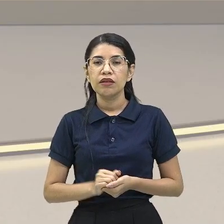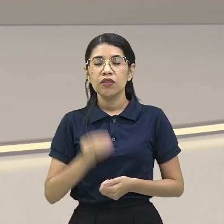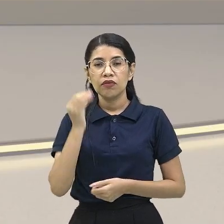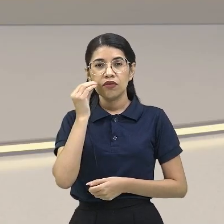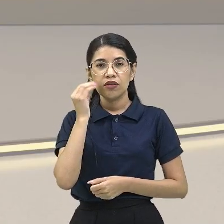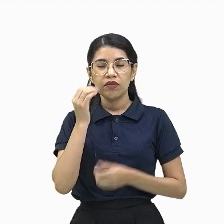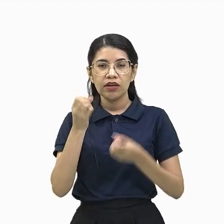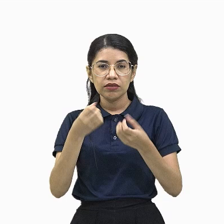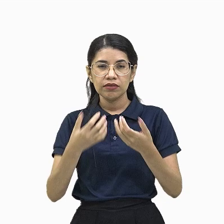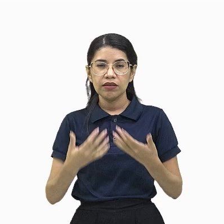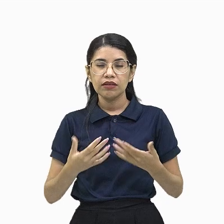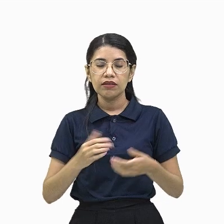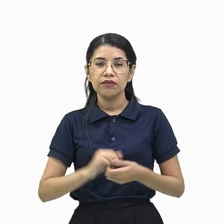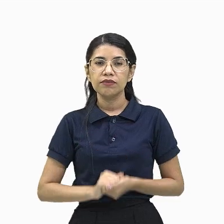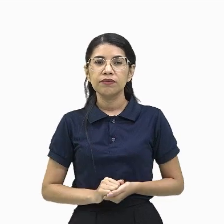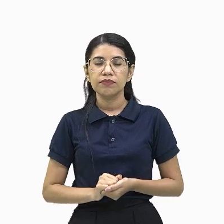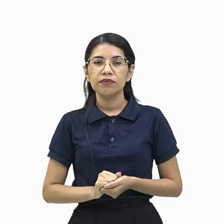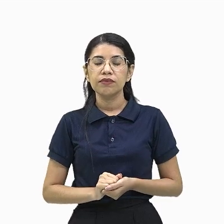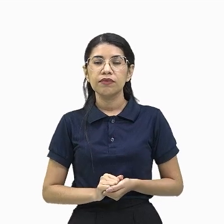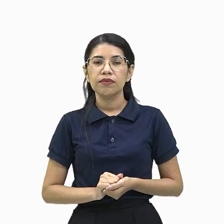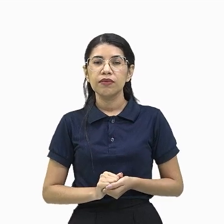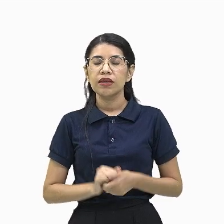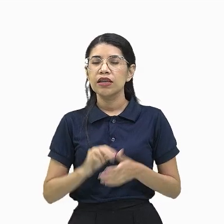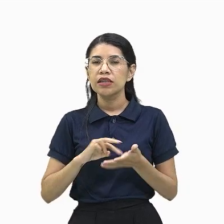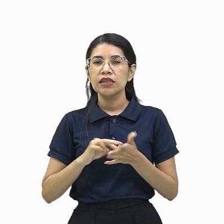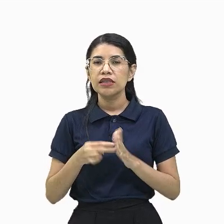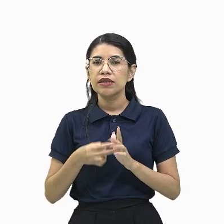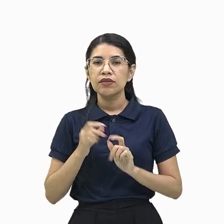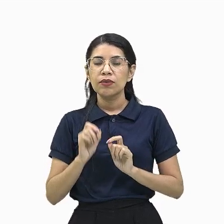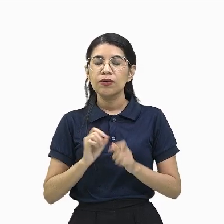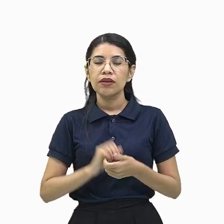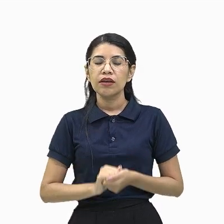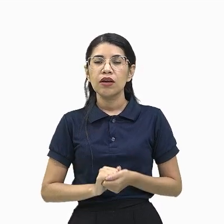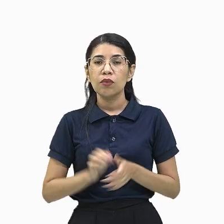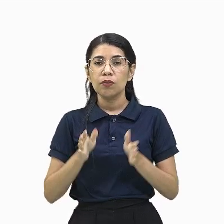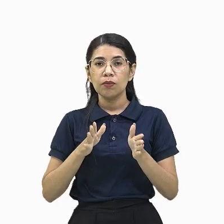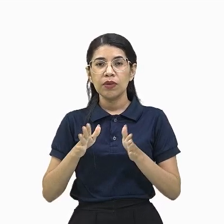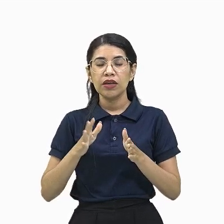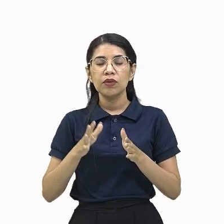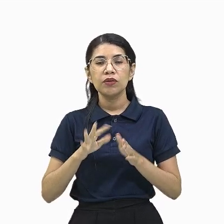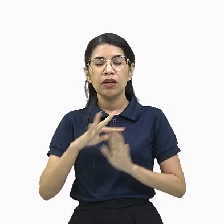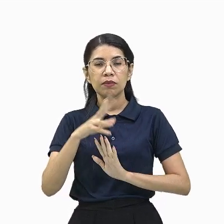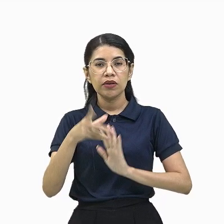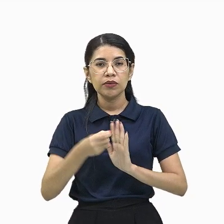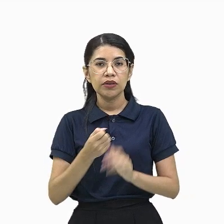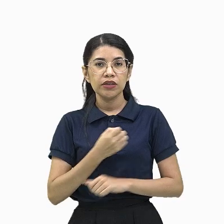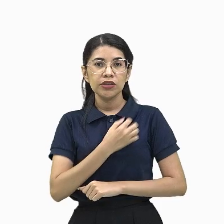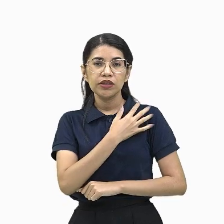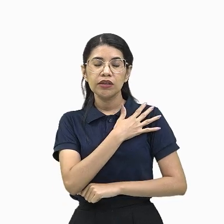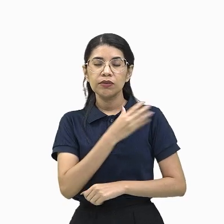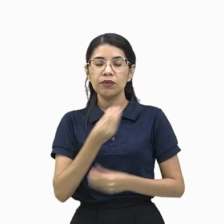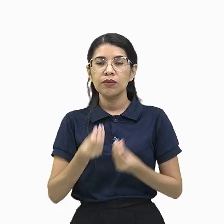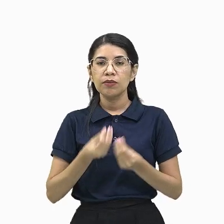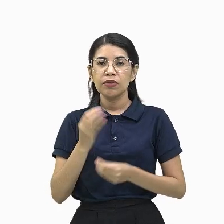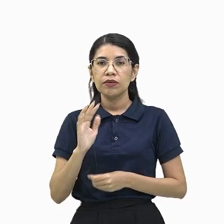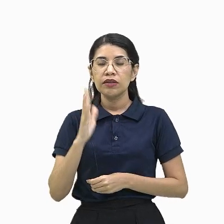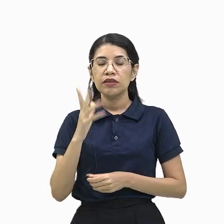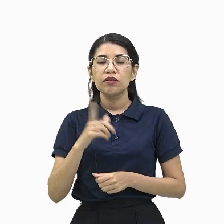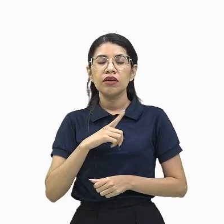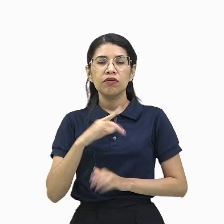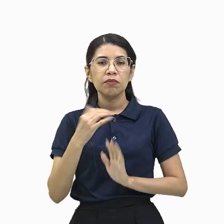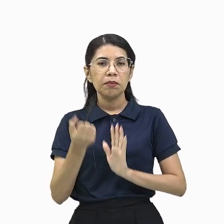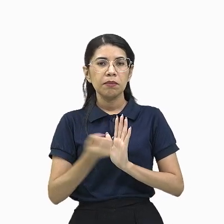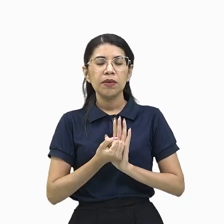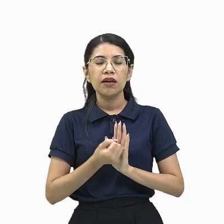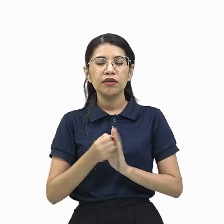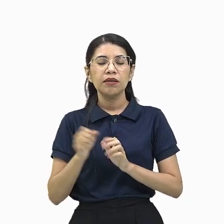nesse aspecto? Integrar para não entregar, a Amazônia na ditadura militar. O início da ditadura deixou suas marcas na ocupação